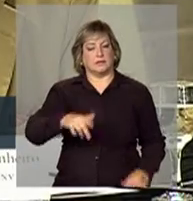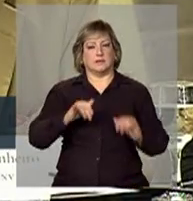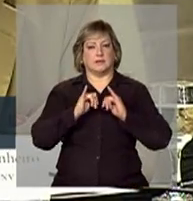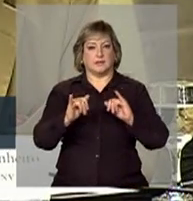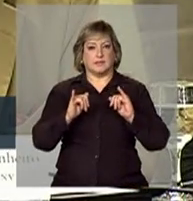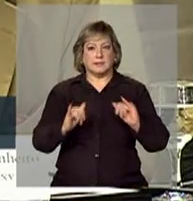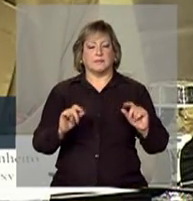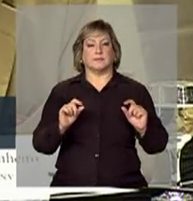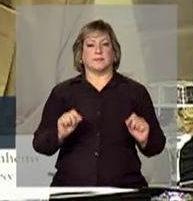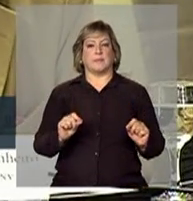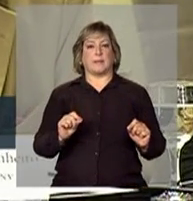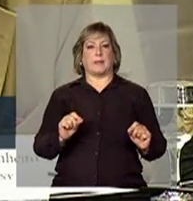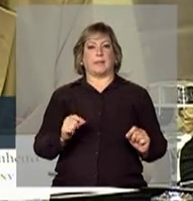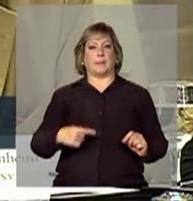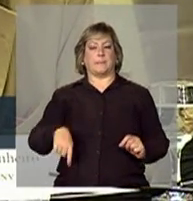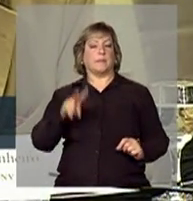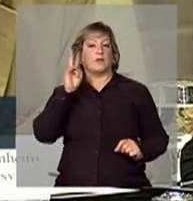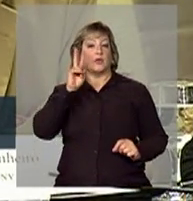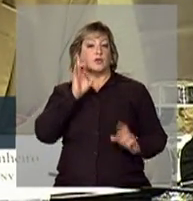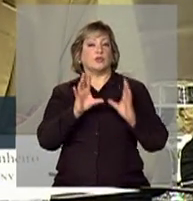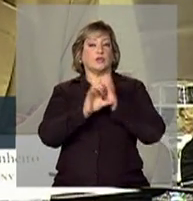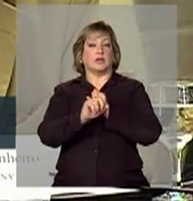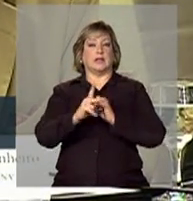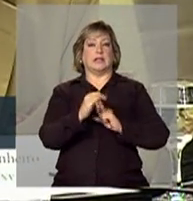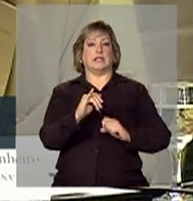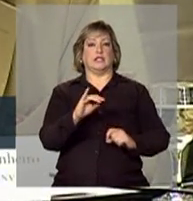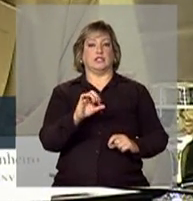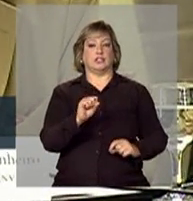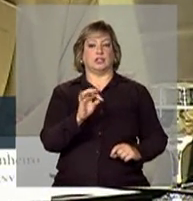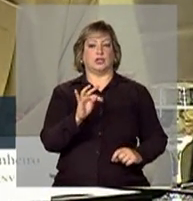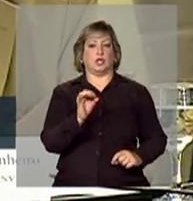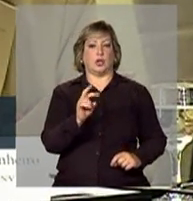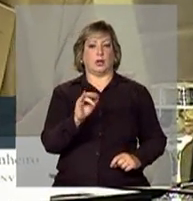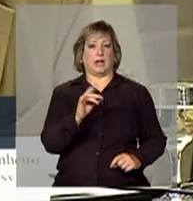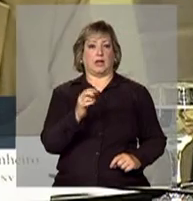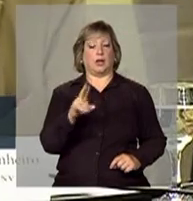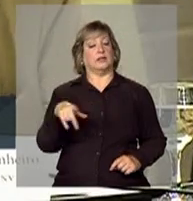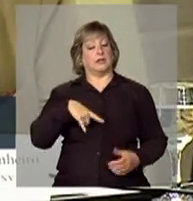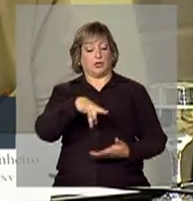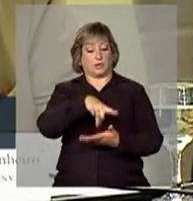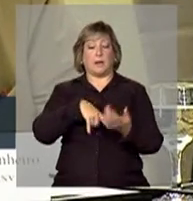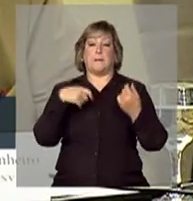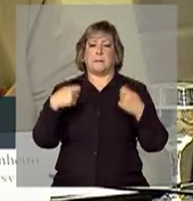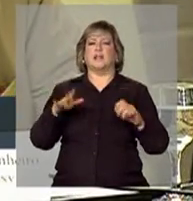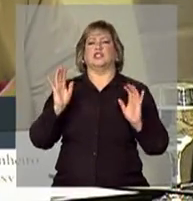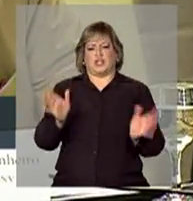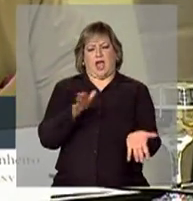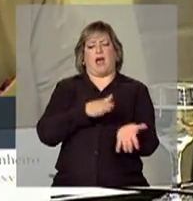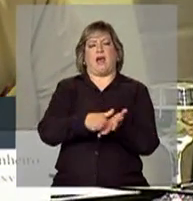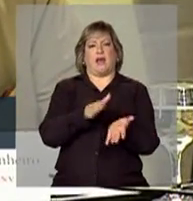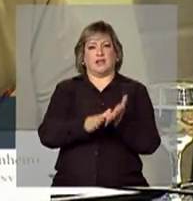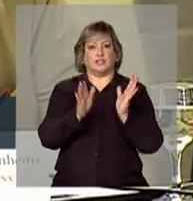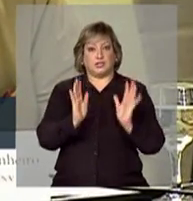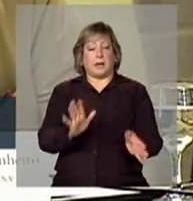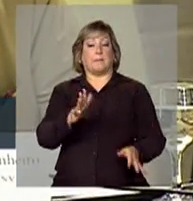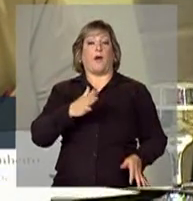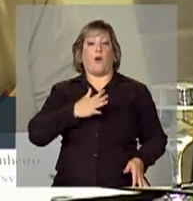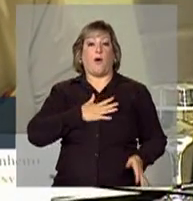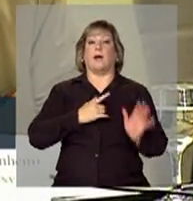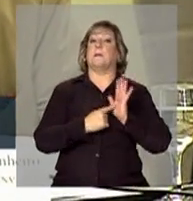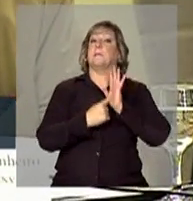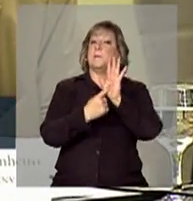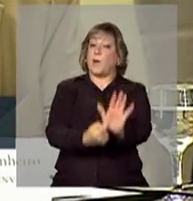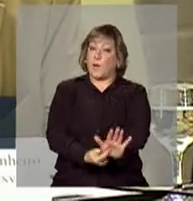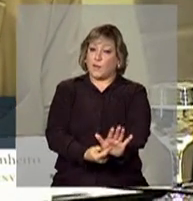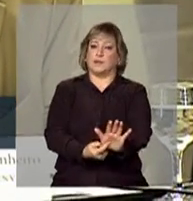Luiza Stalin, nós historiadores, os documentos querem se fazer ouvir, mesmo que já tenham sido consultados por outros